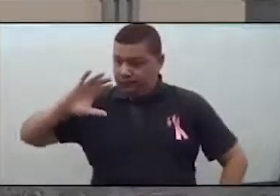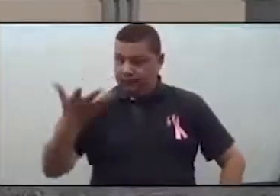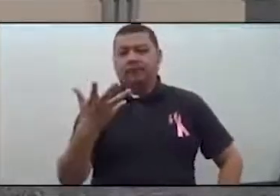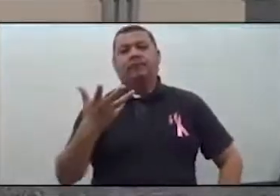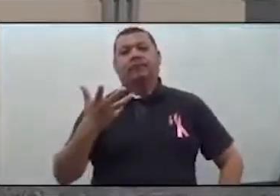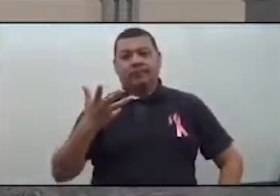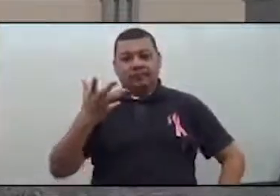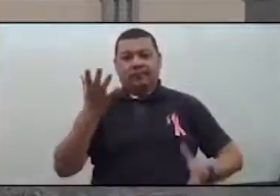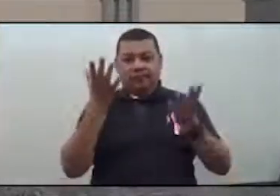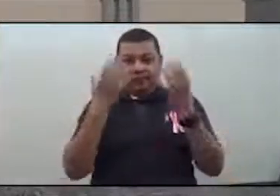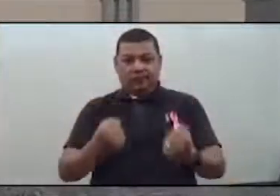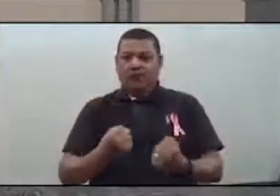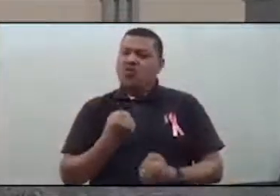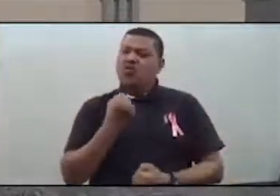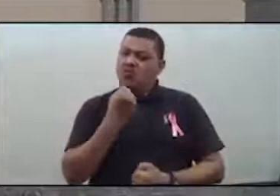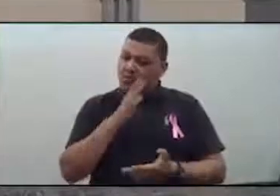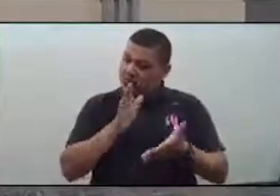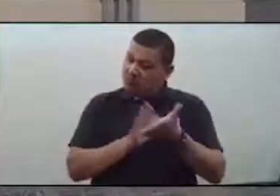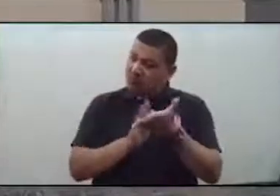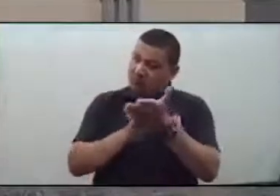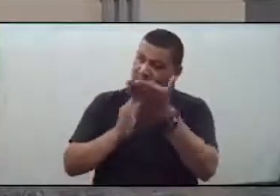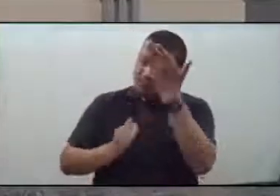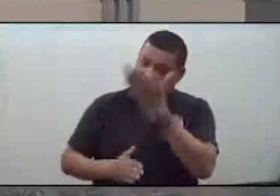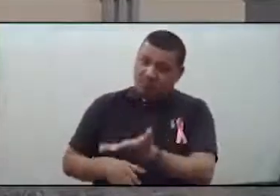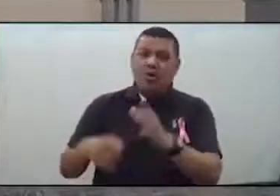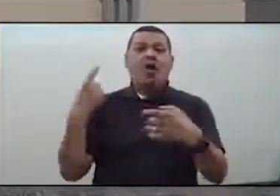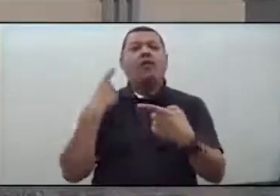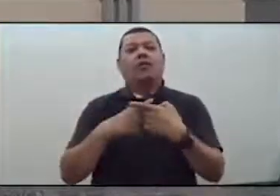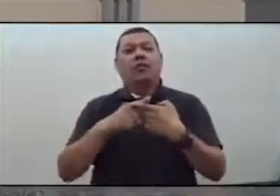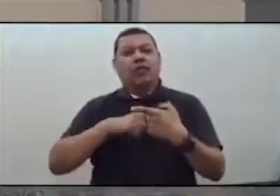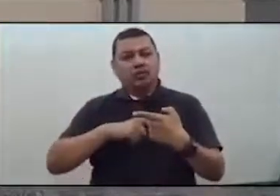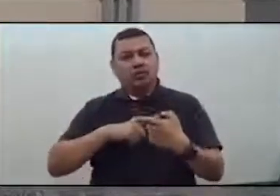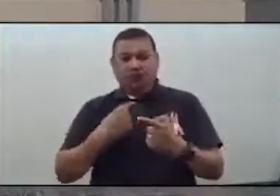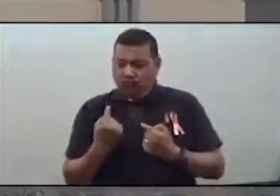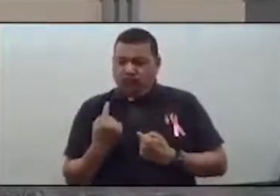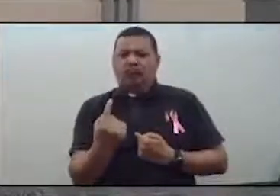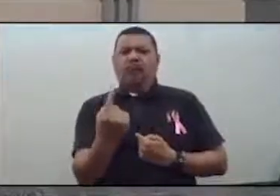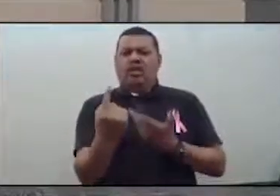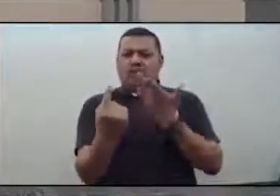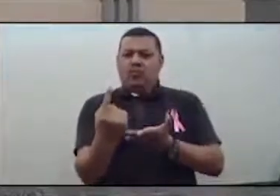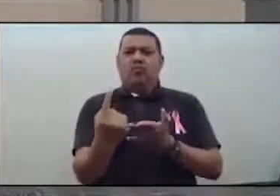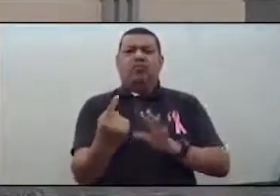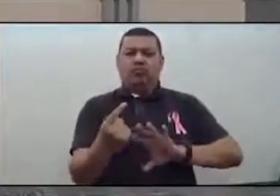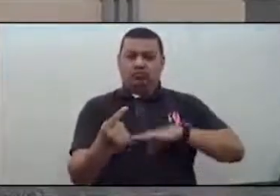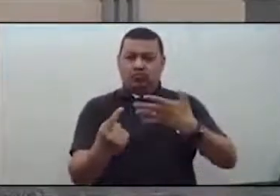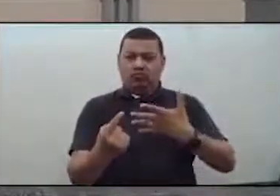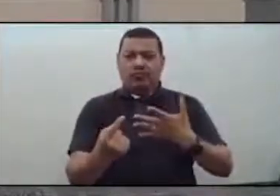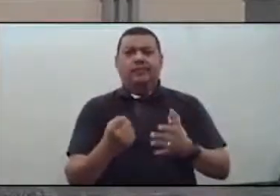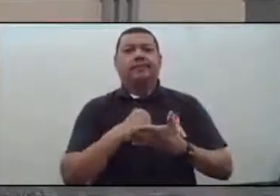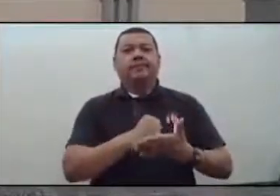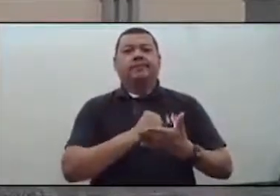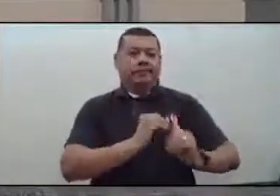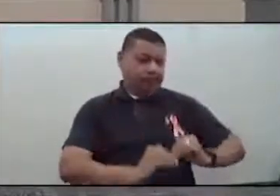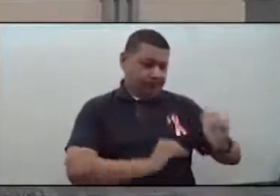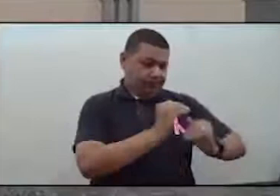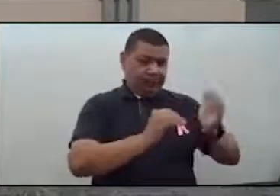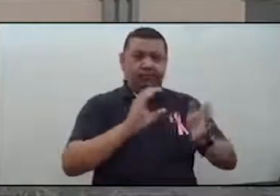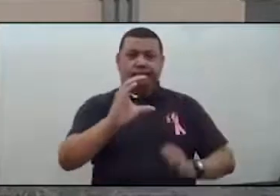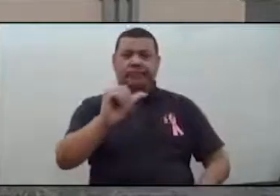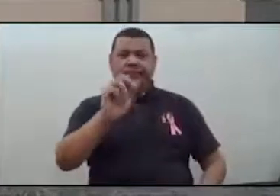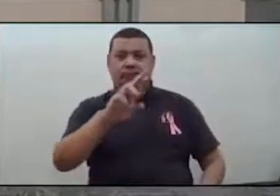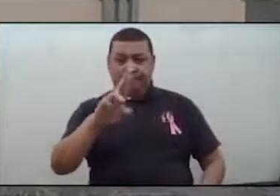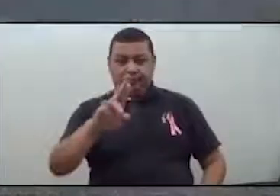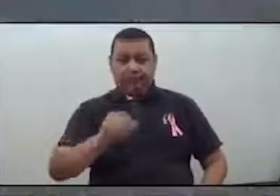abraçar a causa. Então, parabéns pela frente que o senhor vem tomando aí em relação ao cacau.